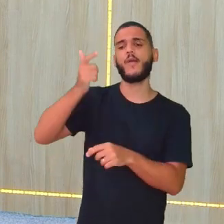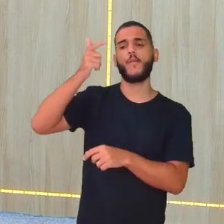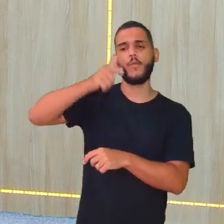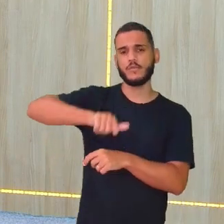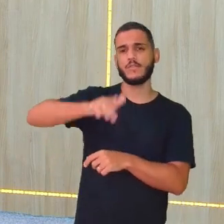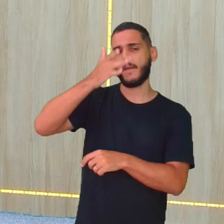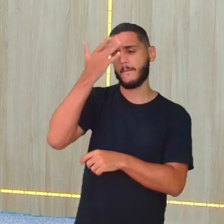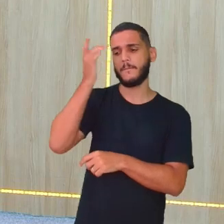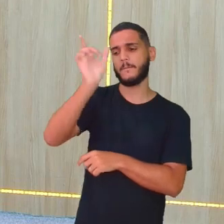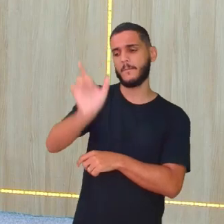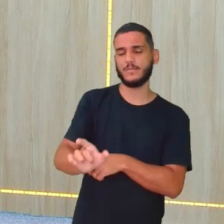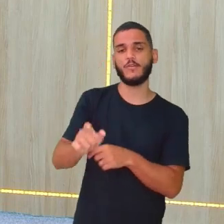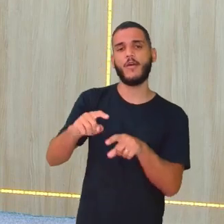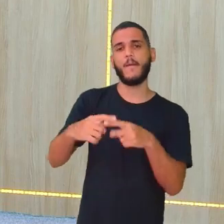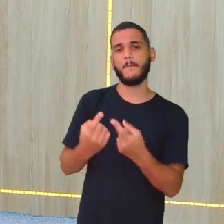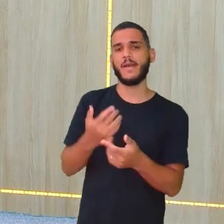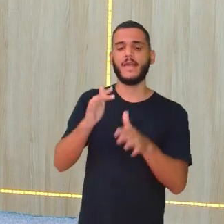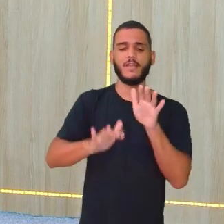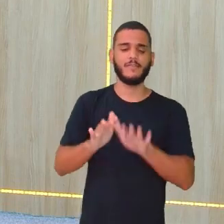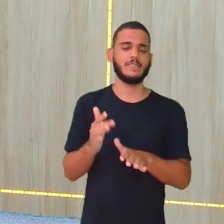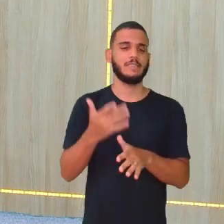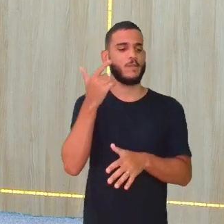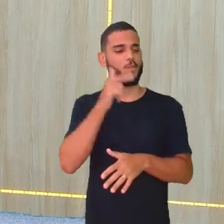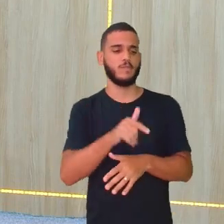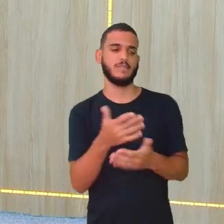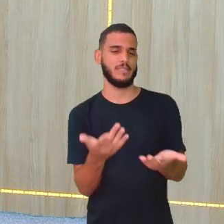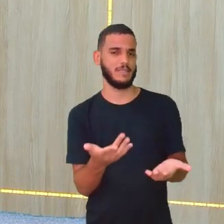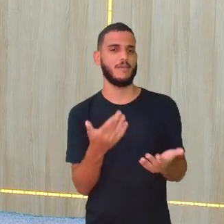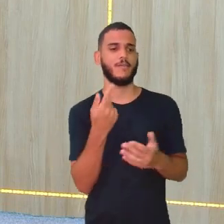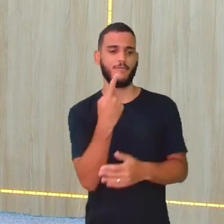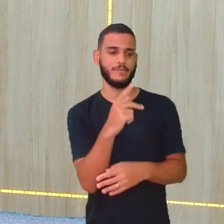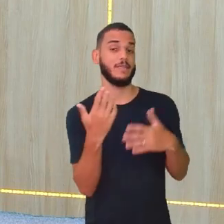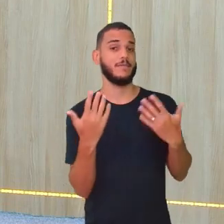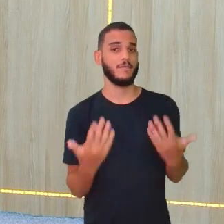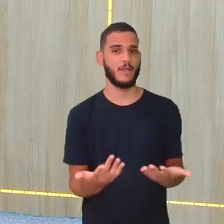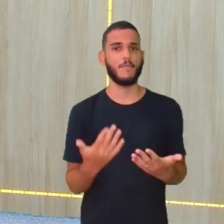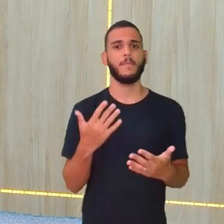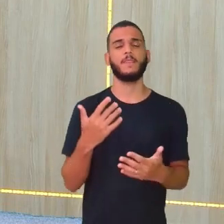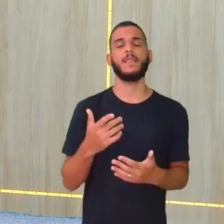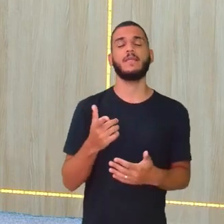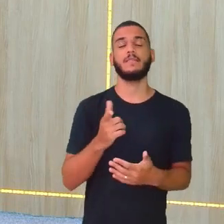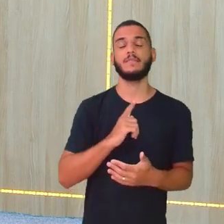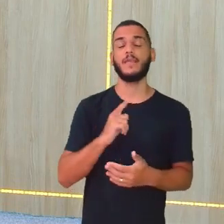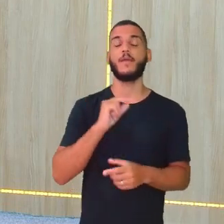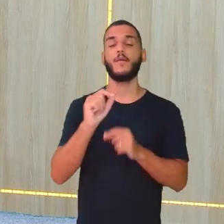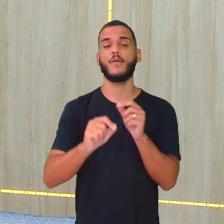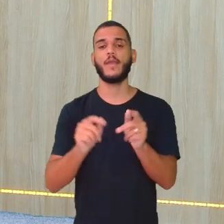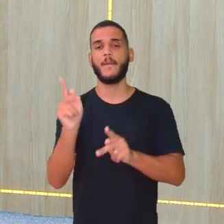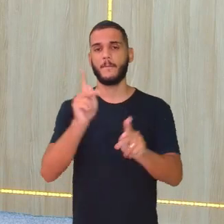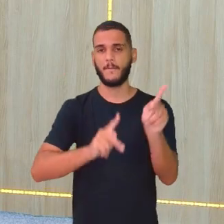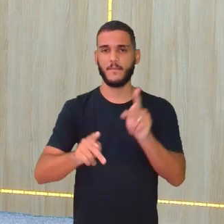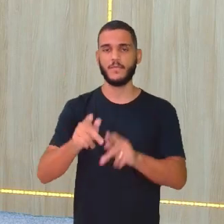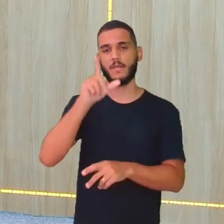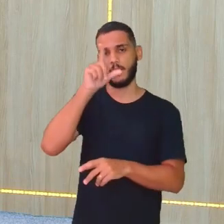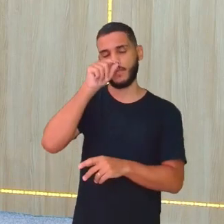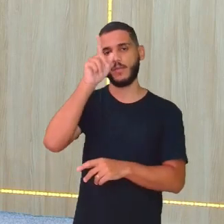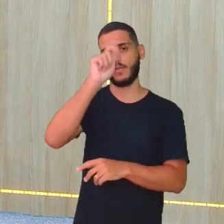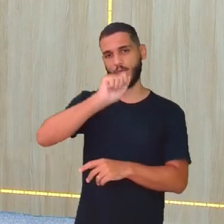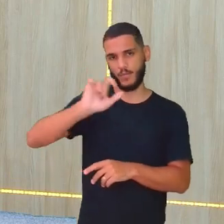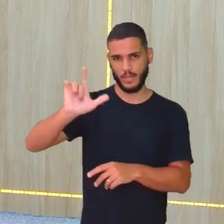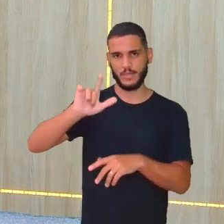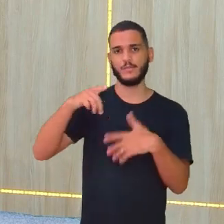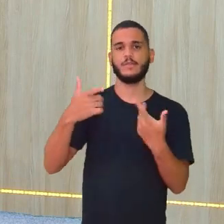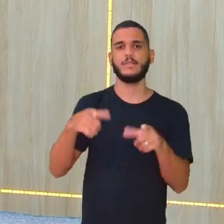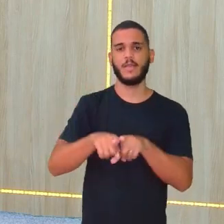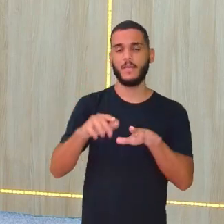algumas pessoas, mas que exatamente não vai dar para você. Então, eu trago muito esse público do que eu venho do meu Twitter, que eu já contava essas